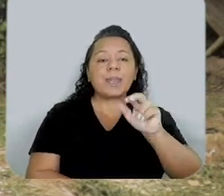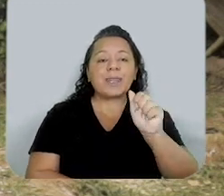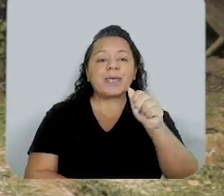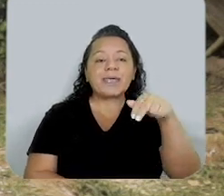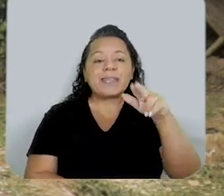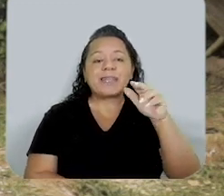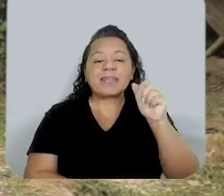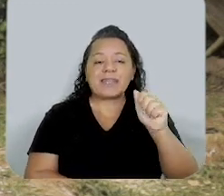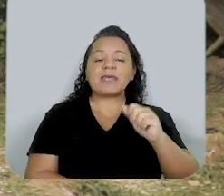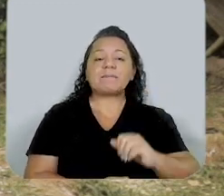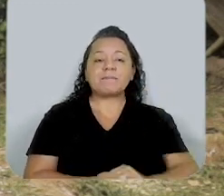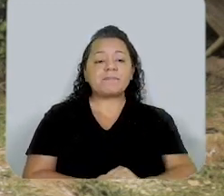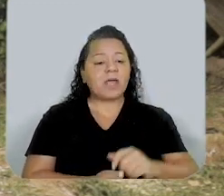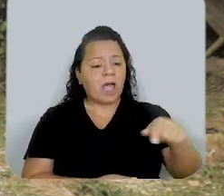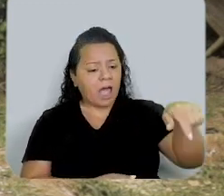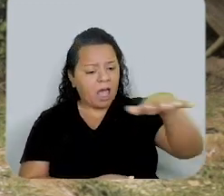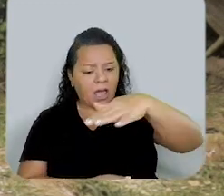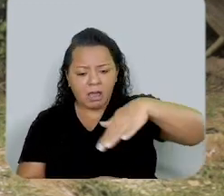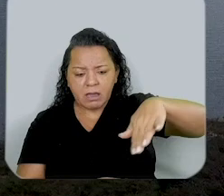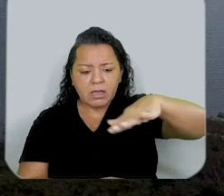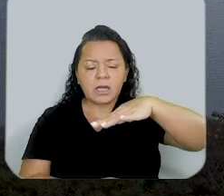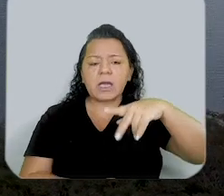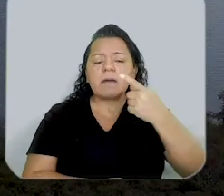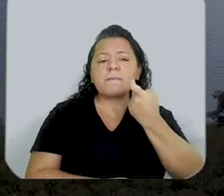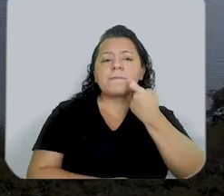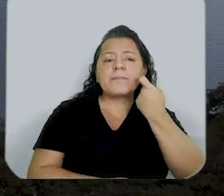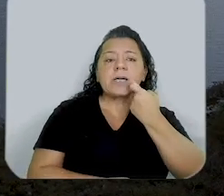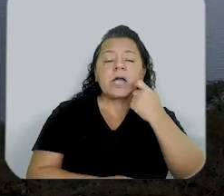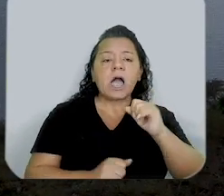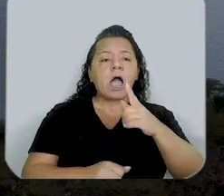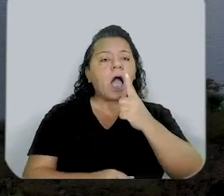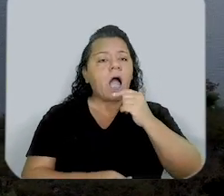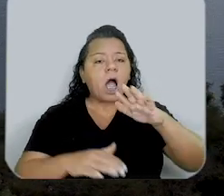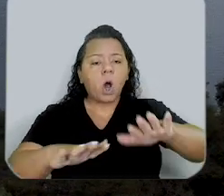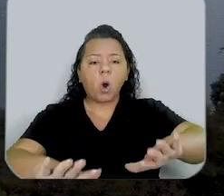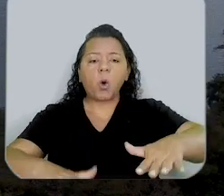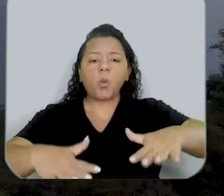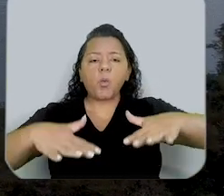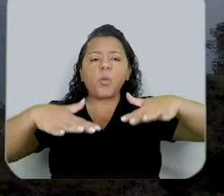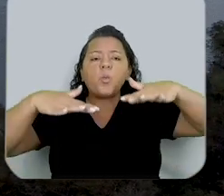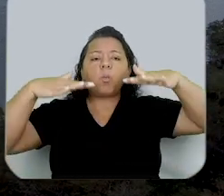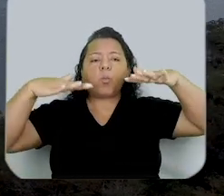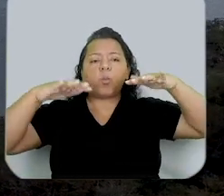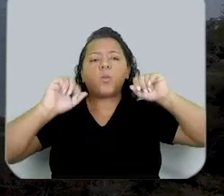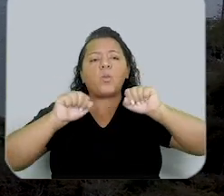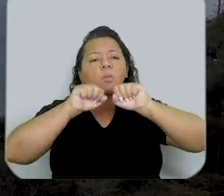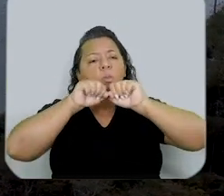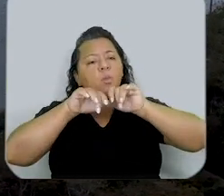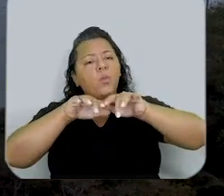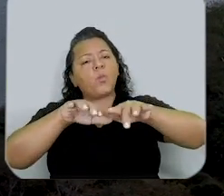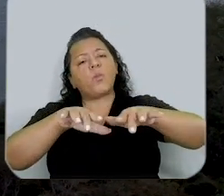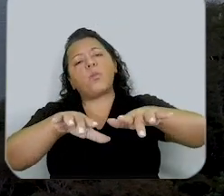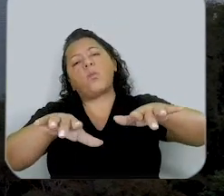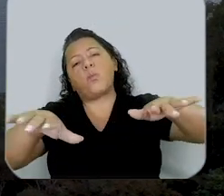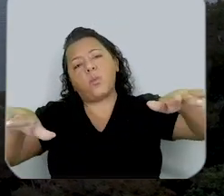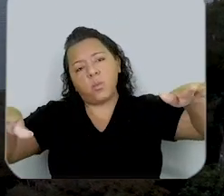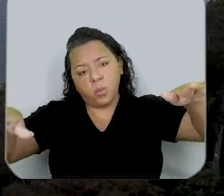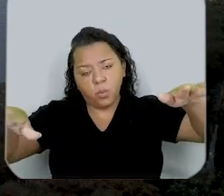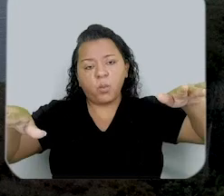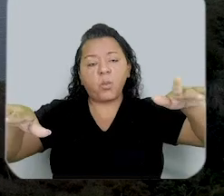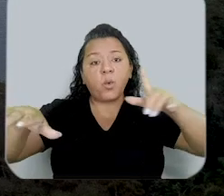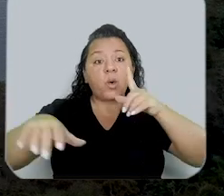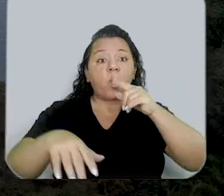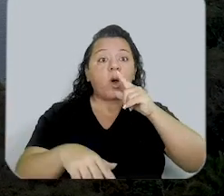Agora aqui aquelas enchentes grandes que deu, o peixe saiu muito pro rio, né? Aí ficou mais difícil, aí a